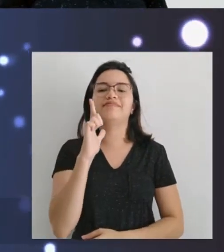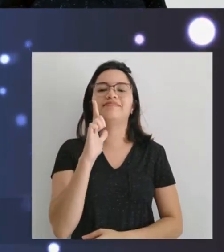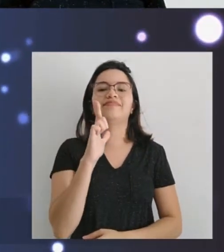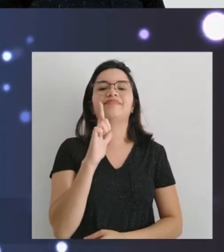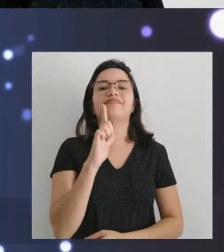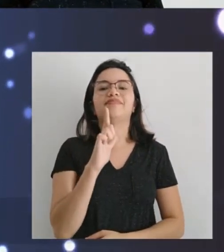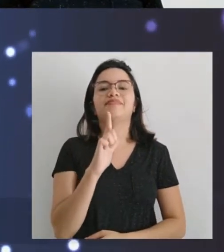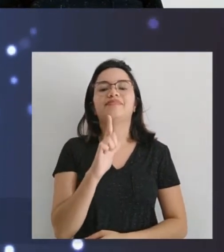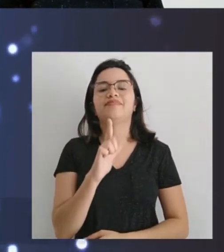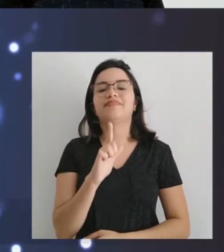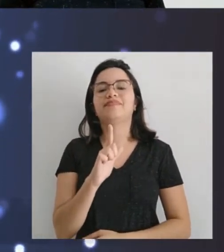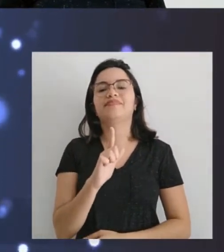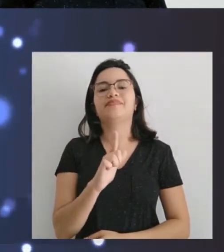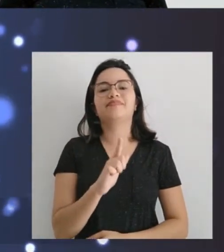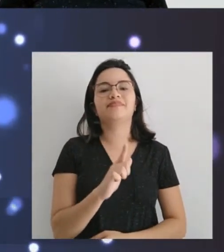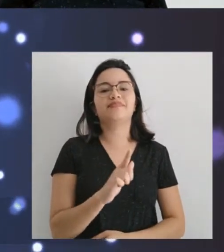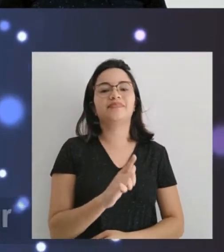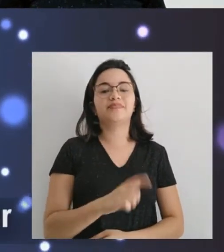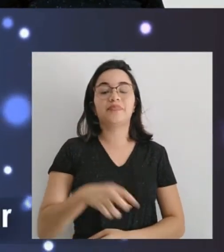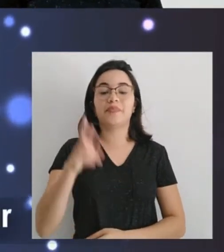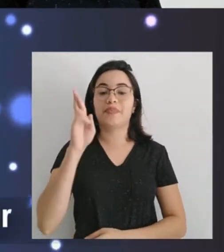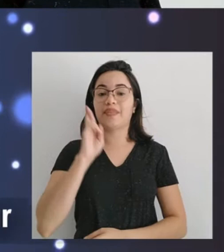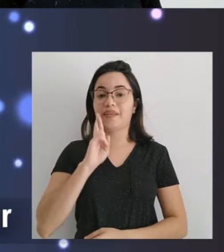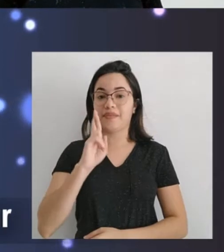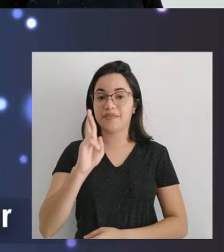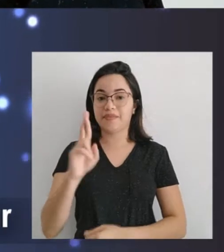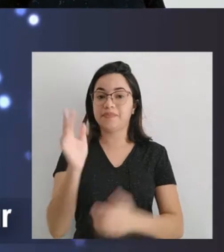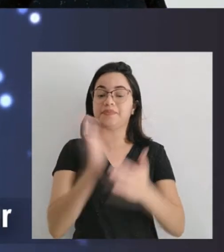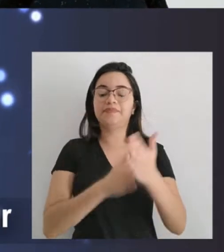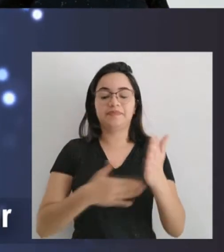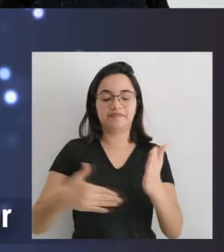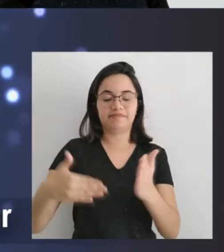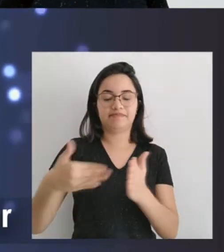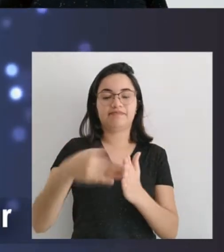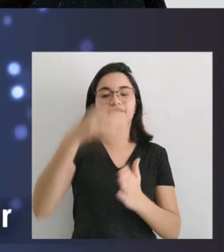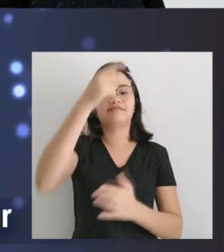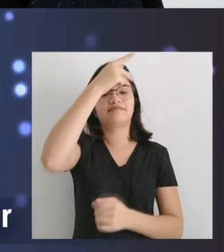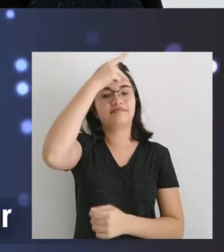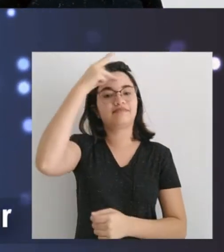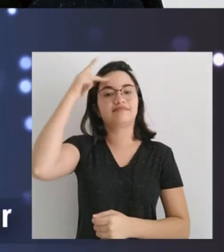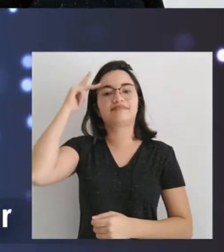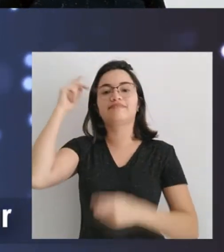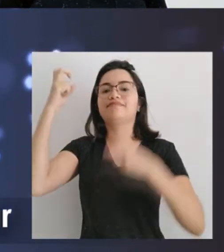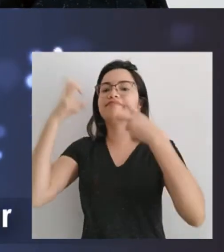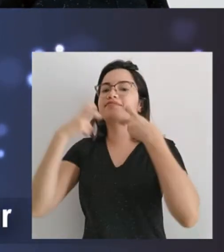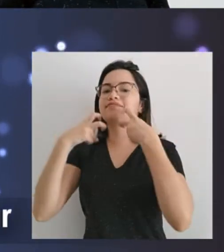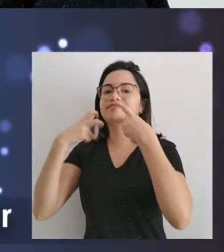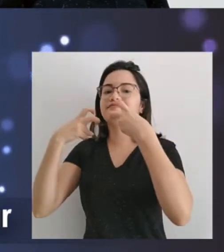Resposta a